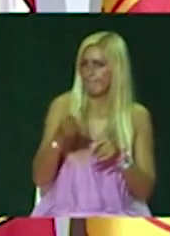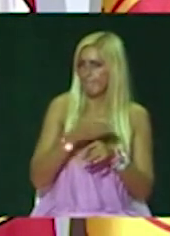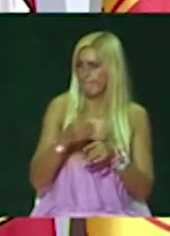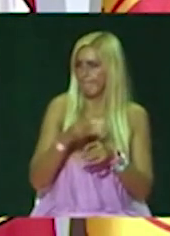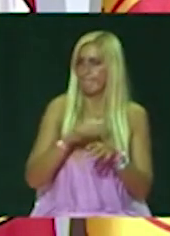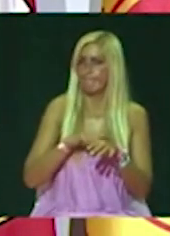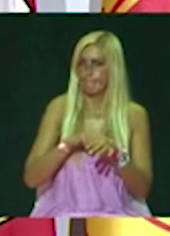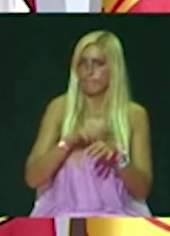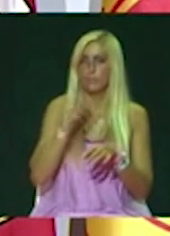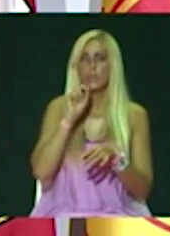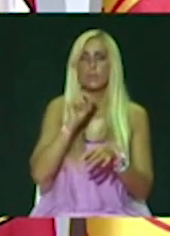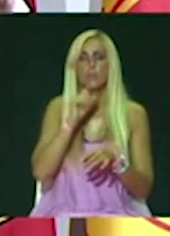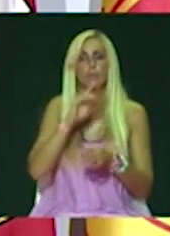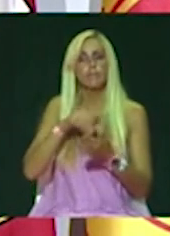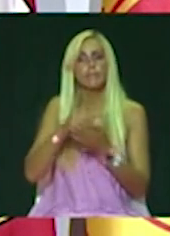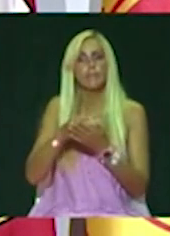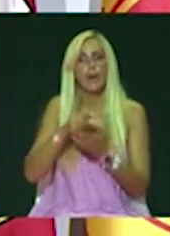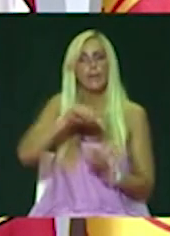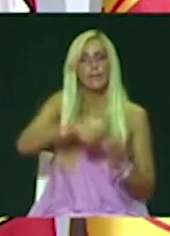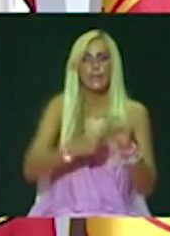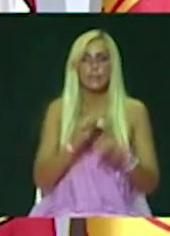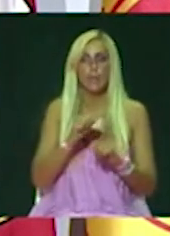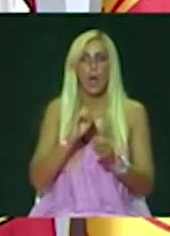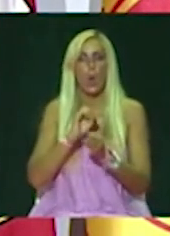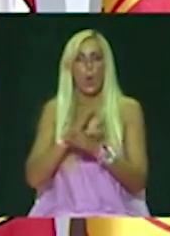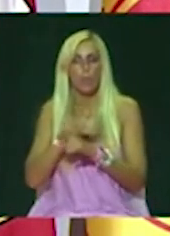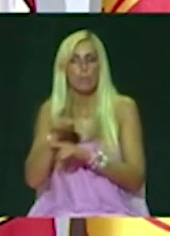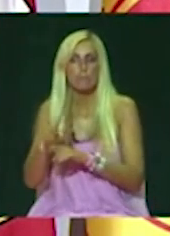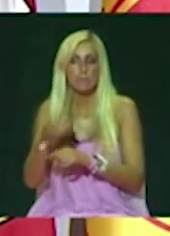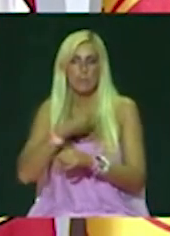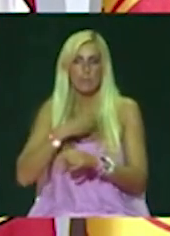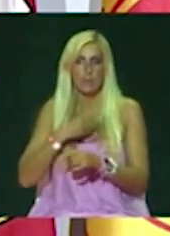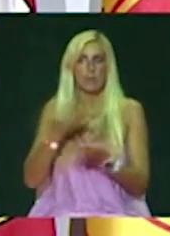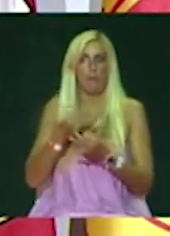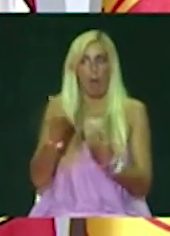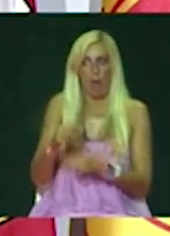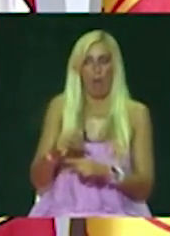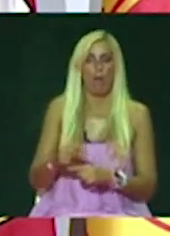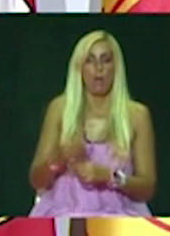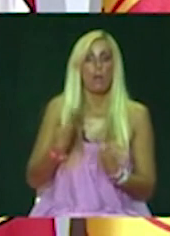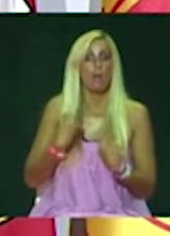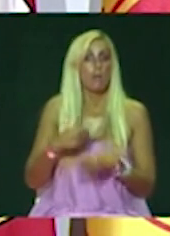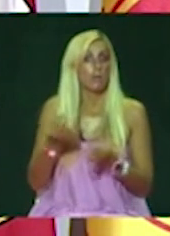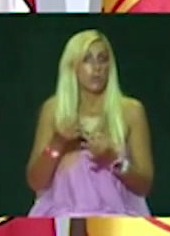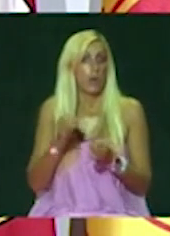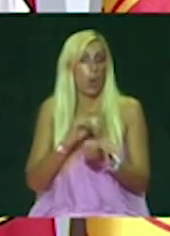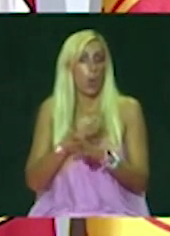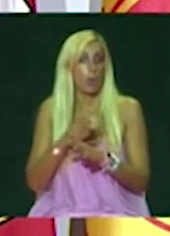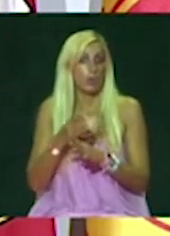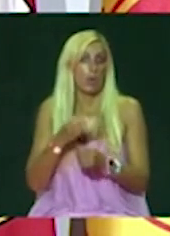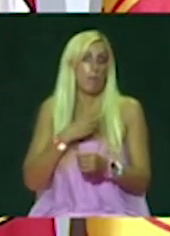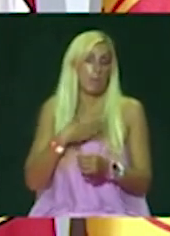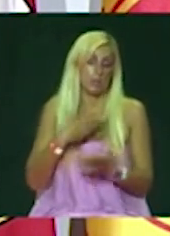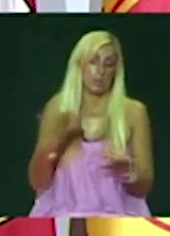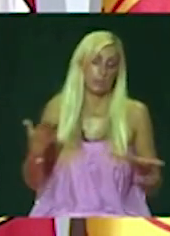muito importantes para permitirem e darem flexibilidade às outras empresas. Mas o facto das outras